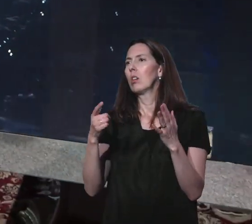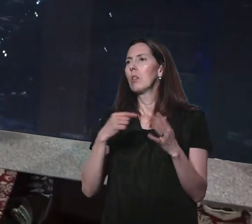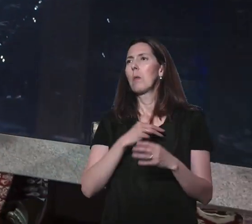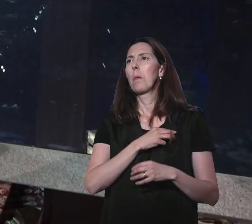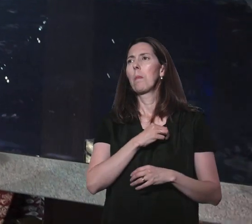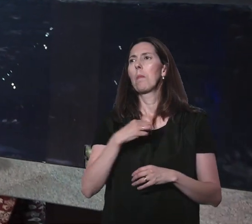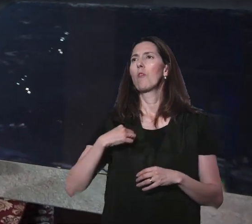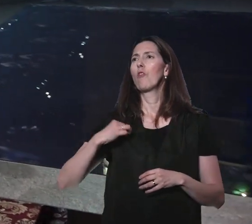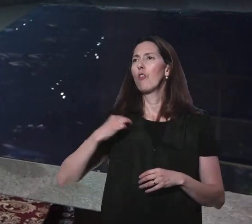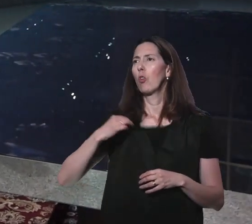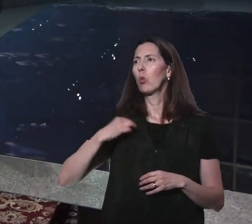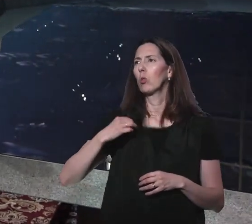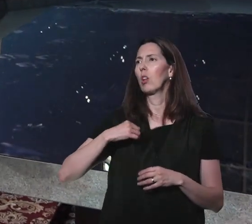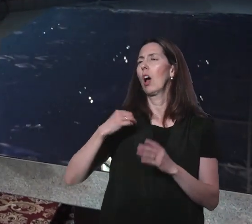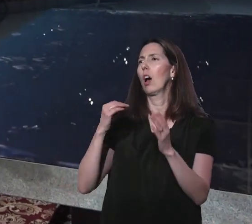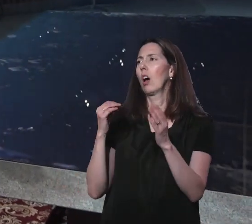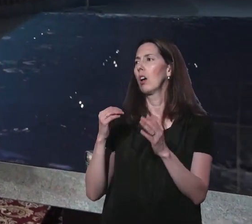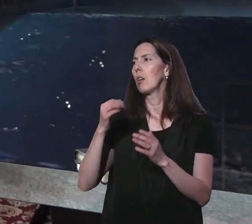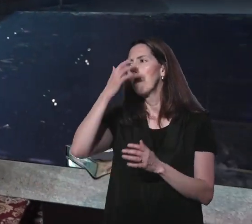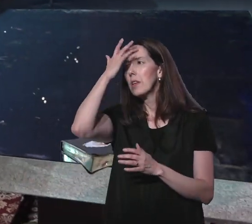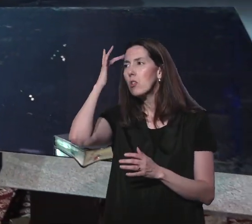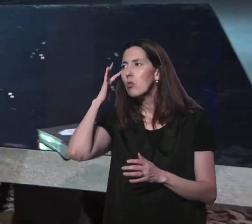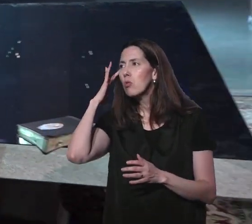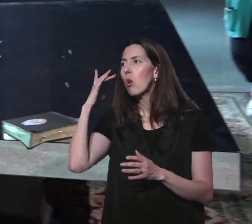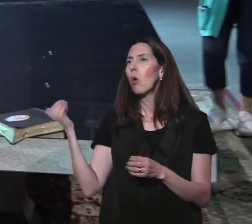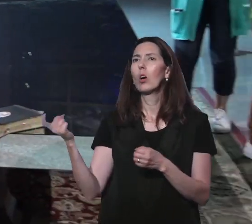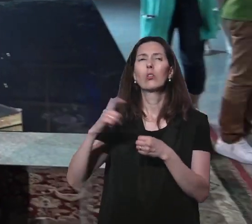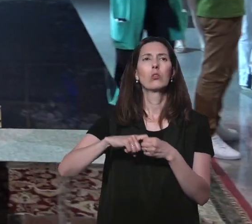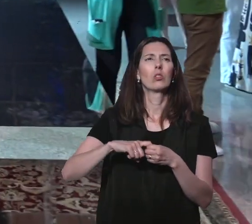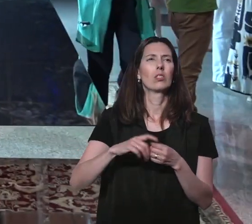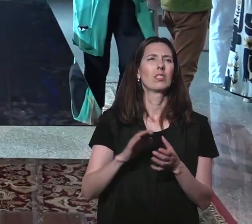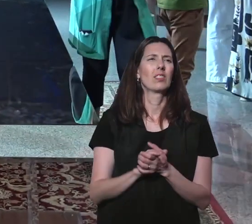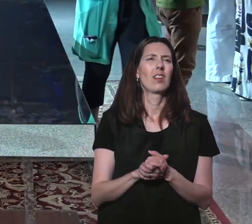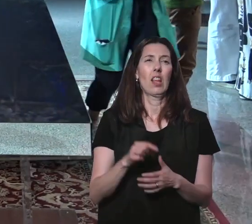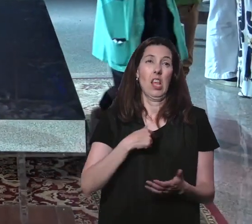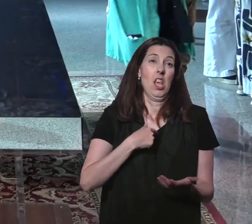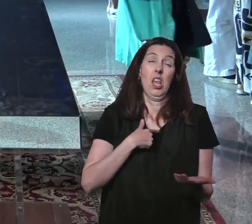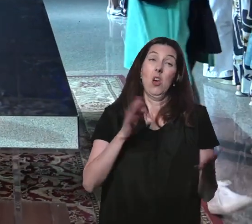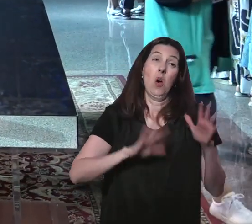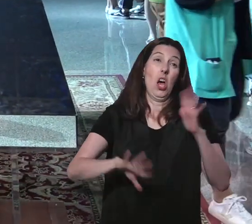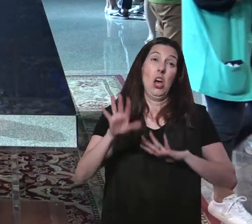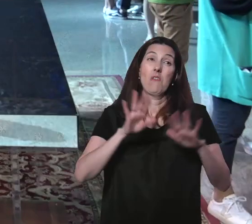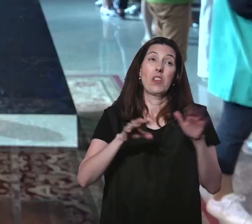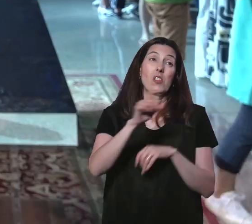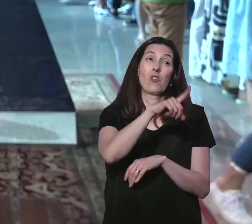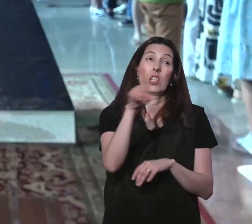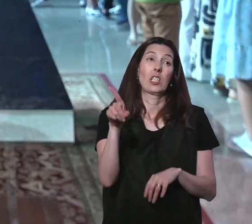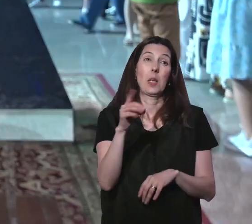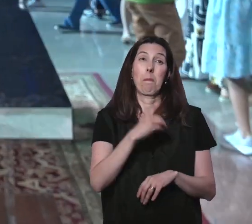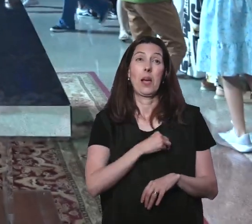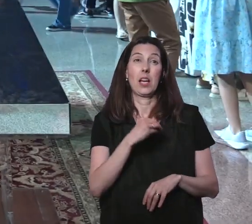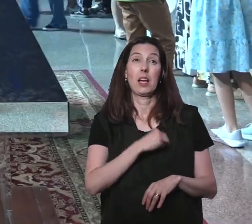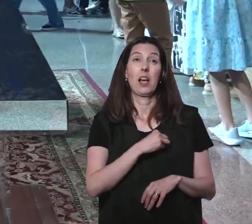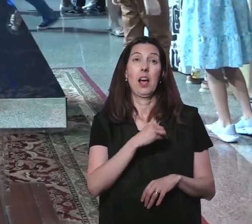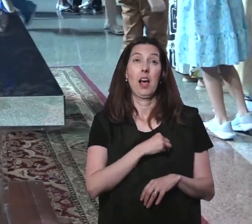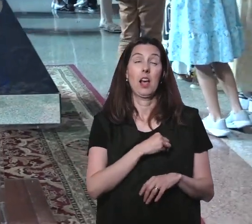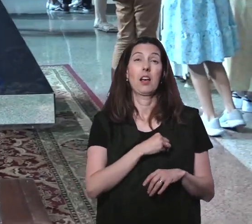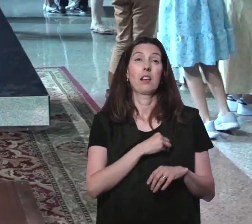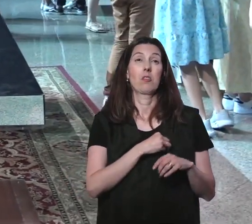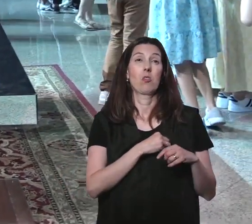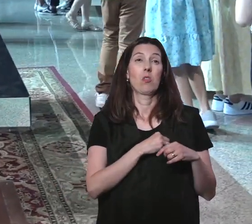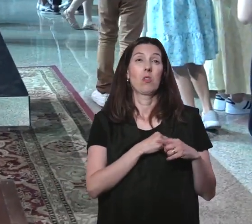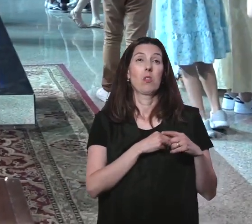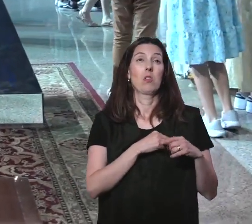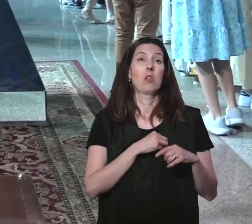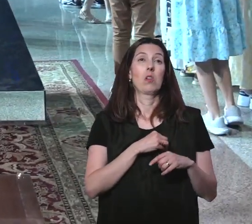você quer ter uma vida nova. Talvez eu não tenha citado o pecado que você está envolvido, mas você quer uma vida nova com Jesus. Vem